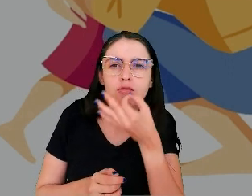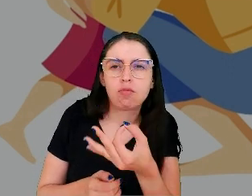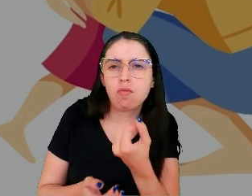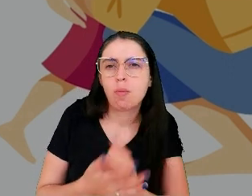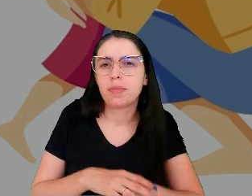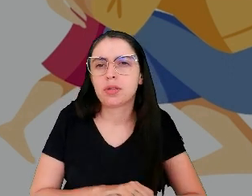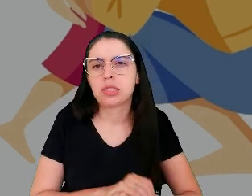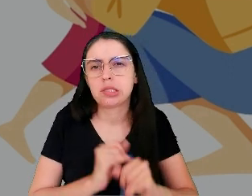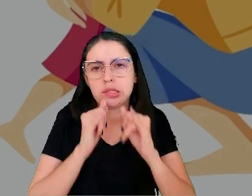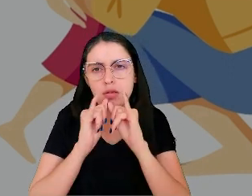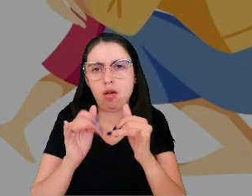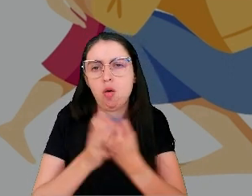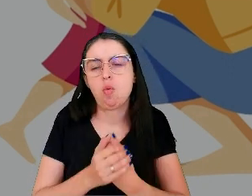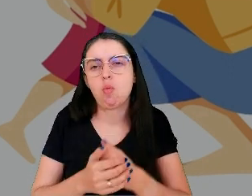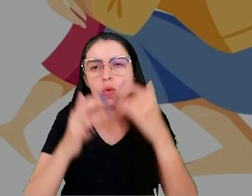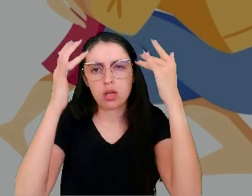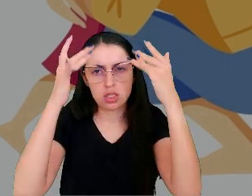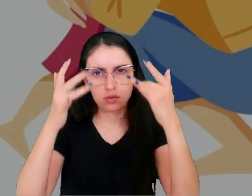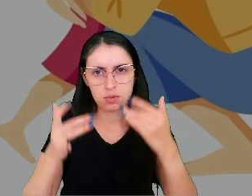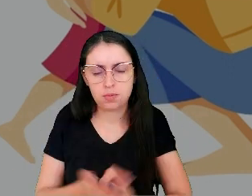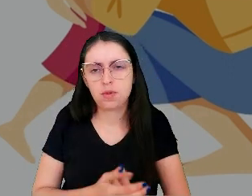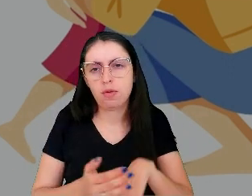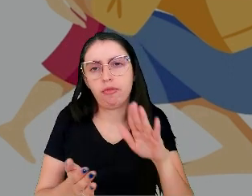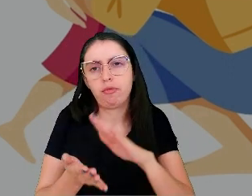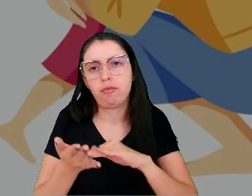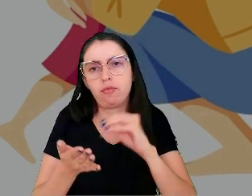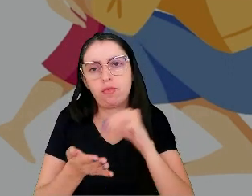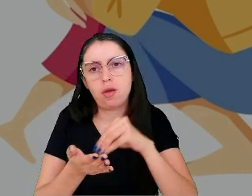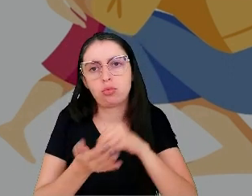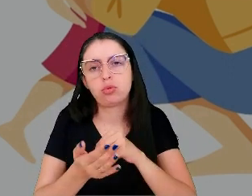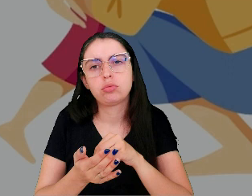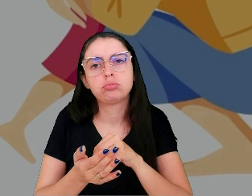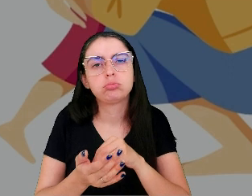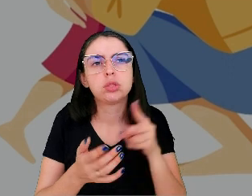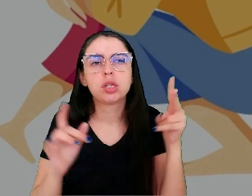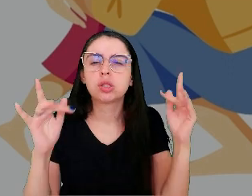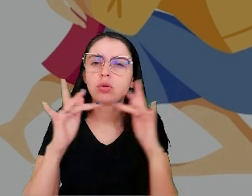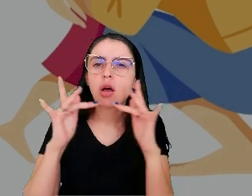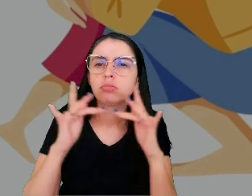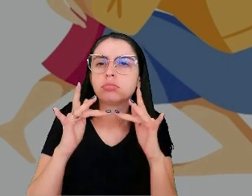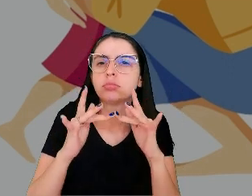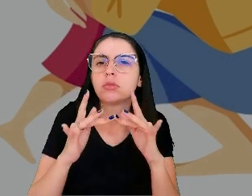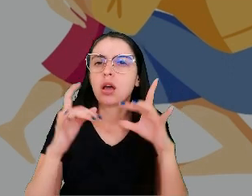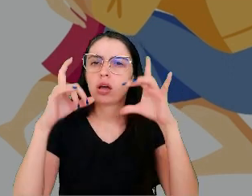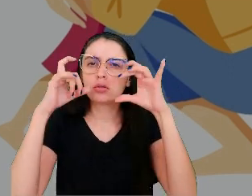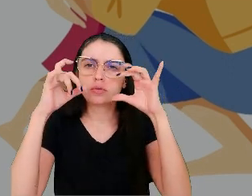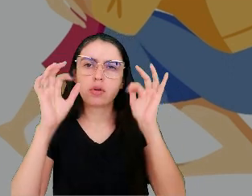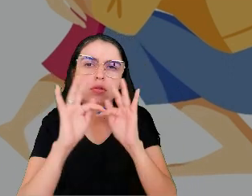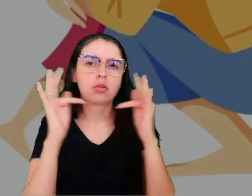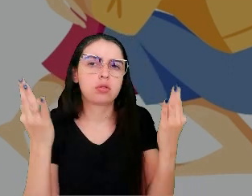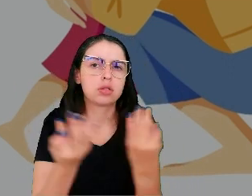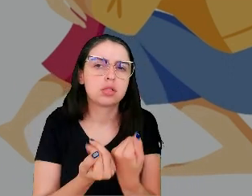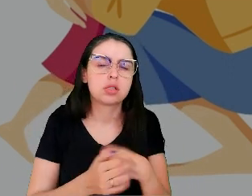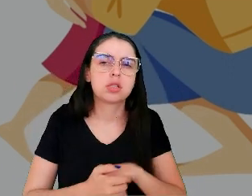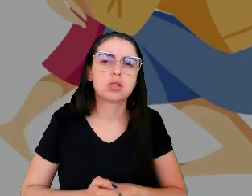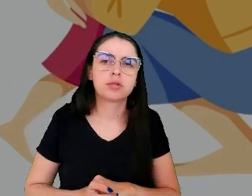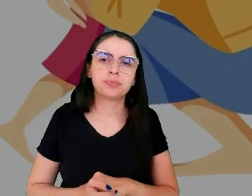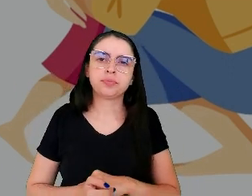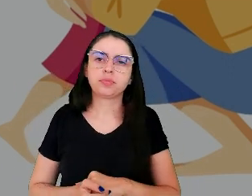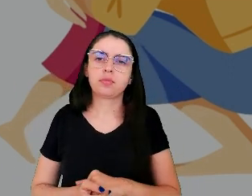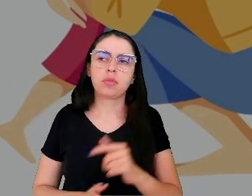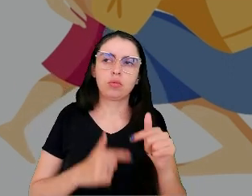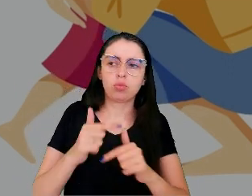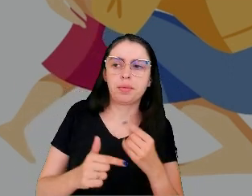de fotografia, mas curioso essa ligação do fotógrafo com a família. Eu tenho essa experiência